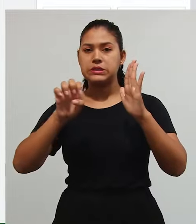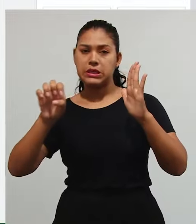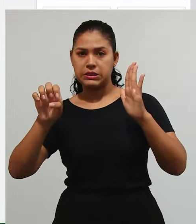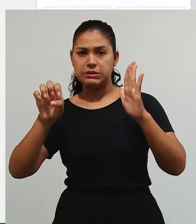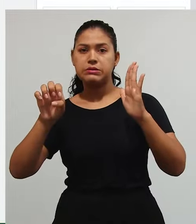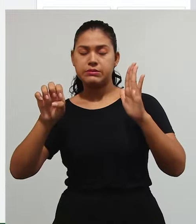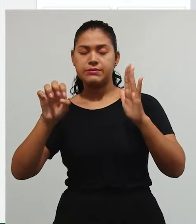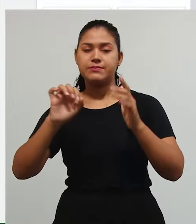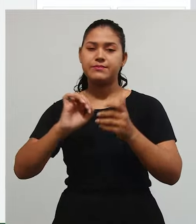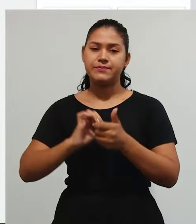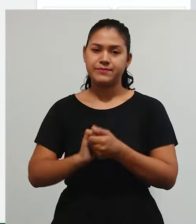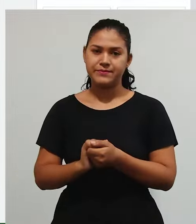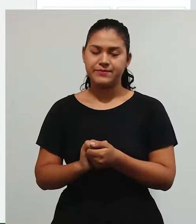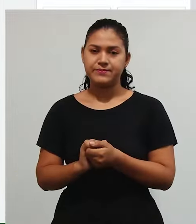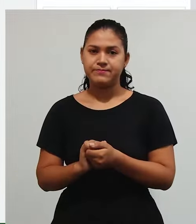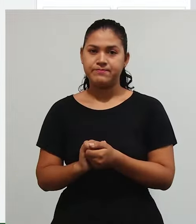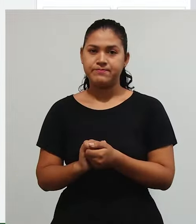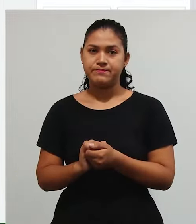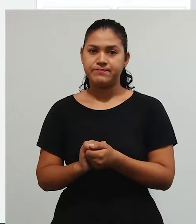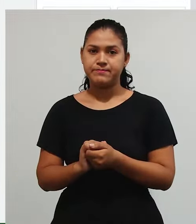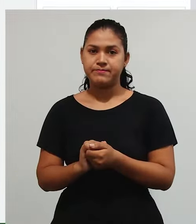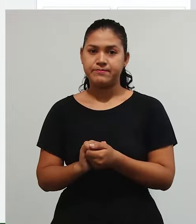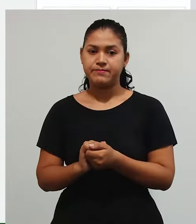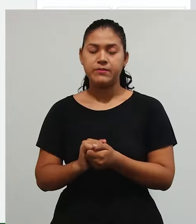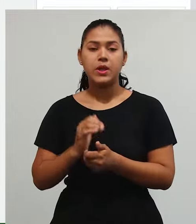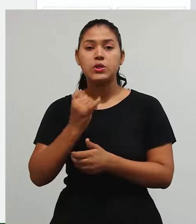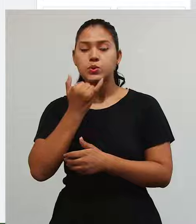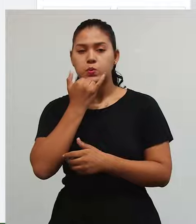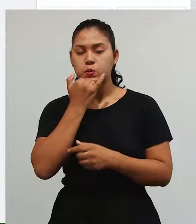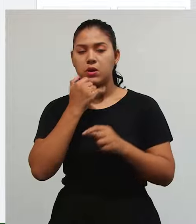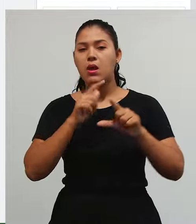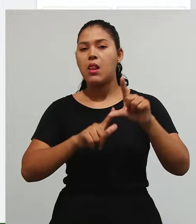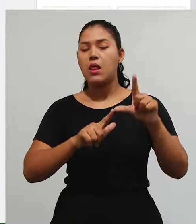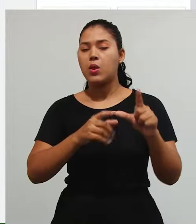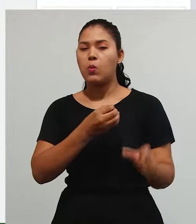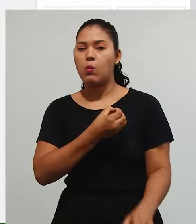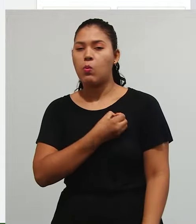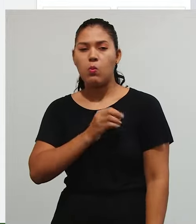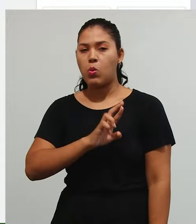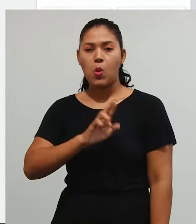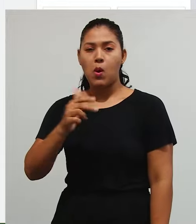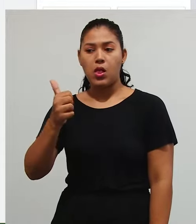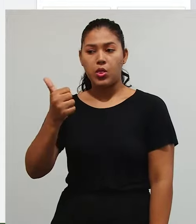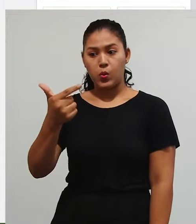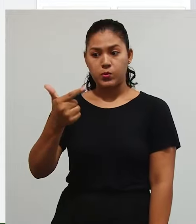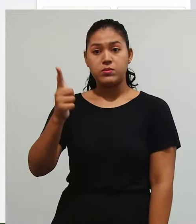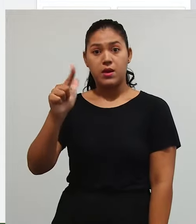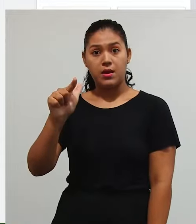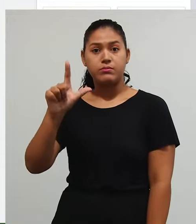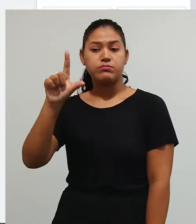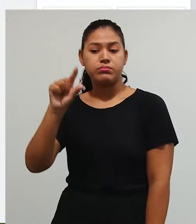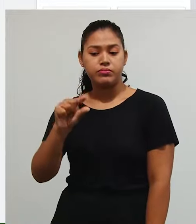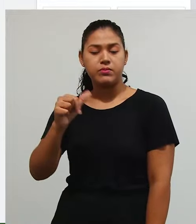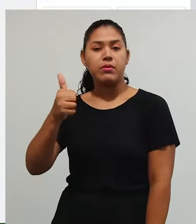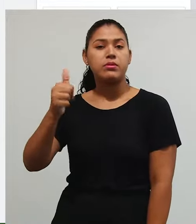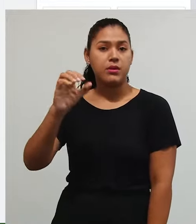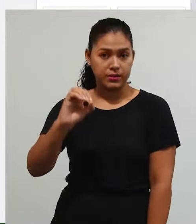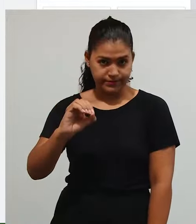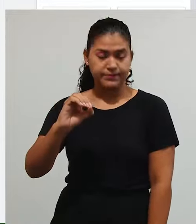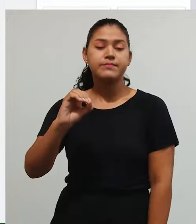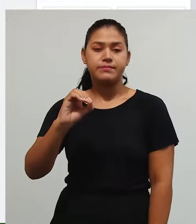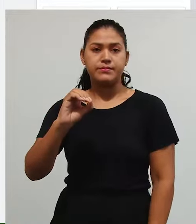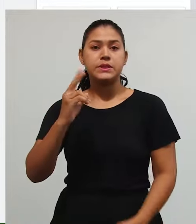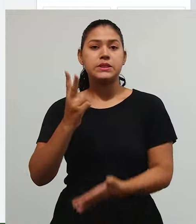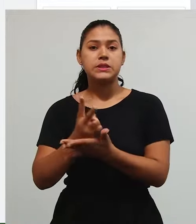tamanho, aliás, o tamanho não é 12, o tamanho é 10, tá bom? Então, aqui você vai fazer esse tipo de edição, né? Você